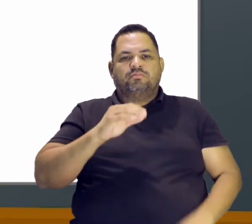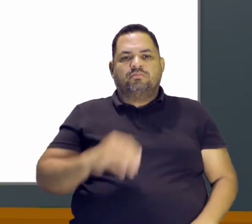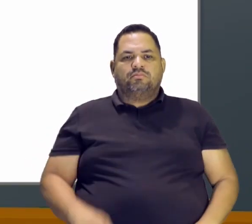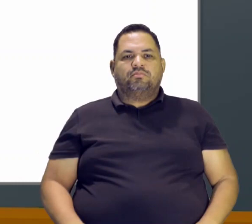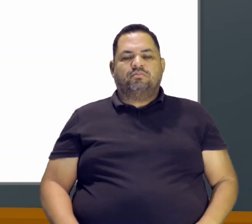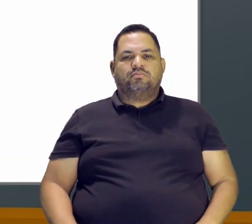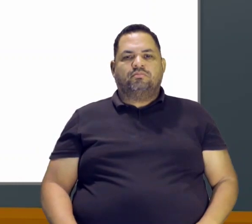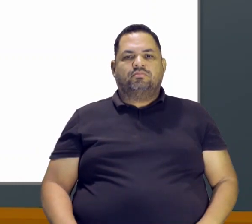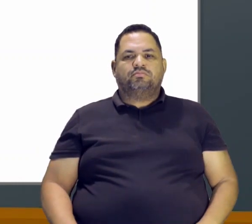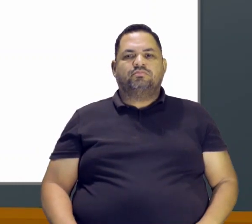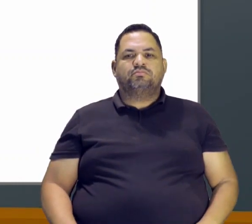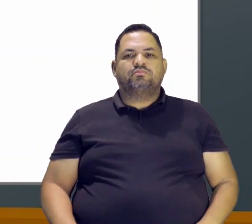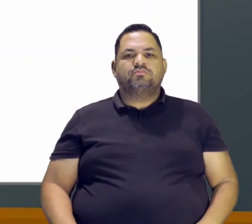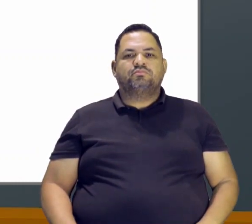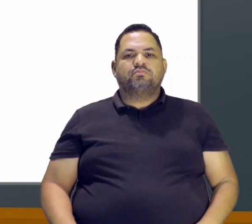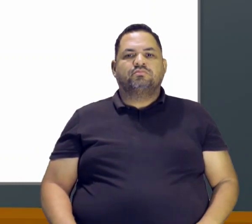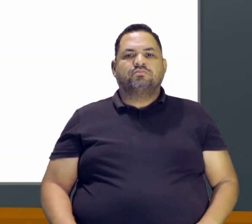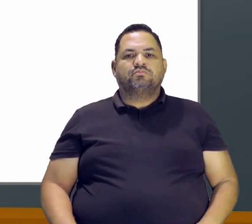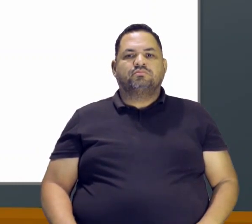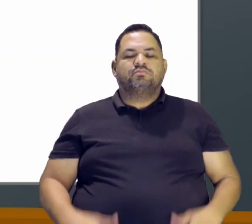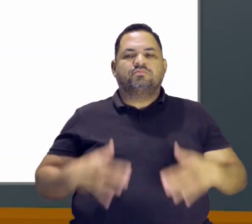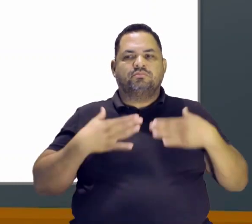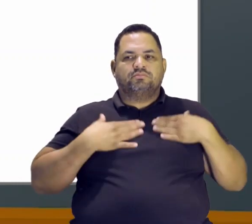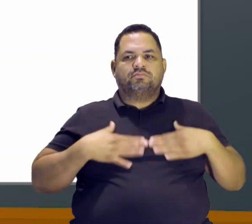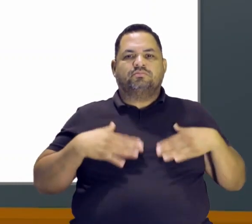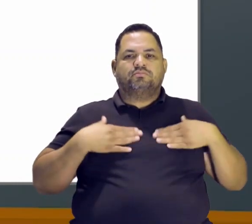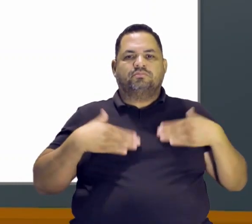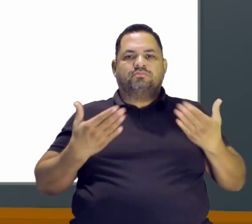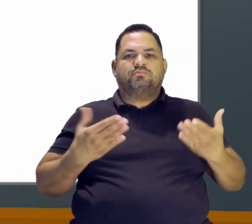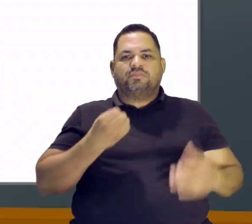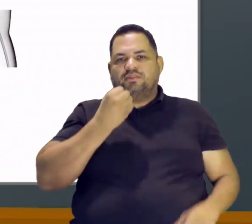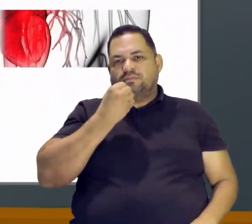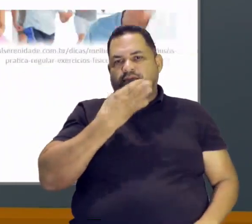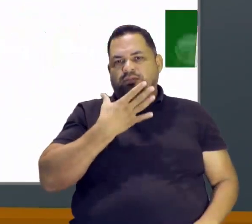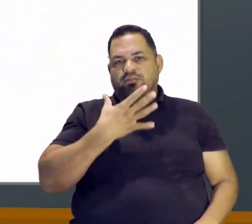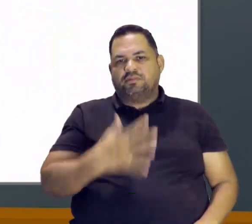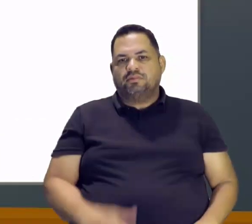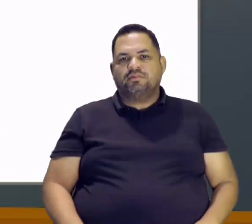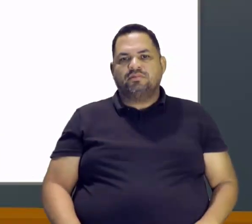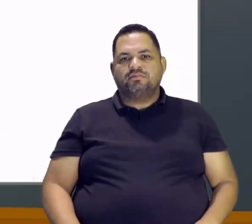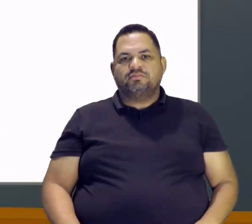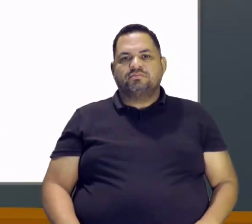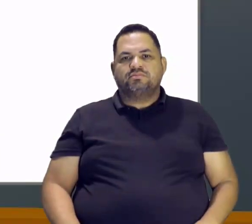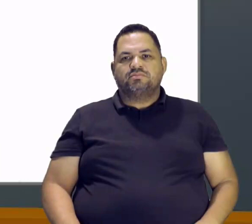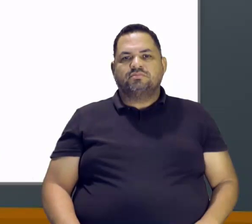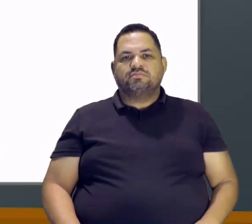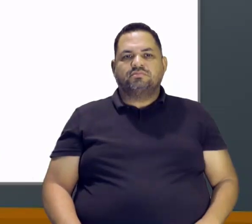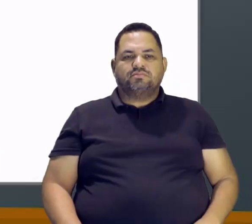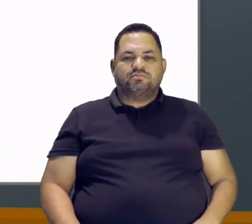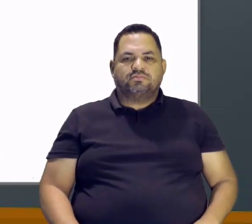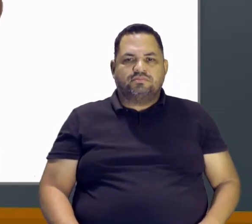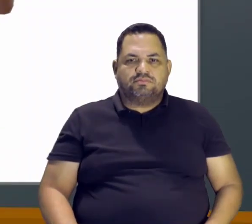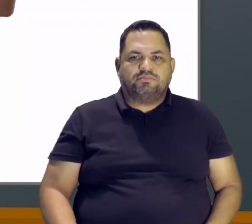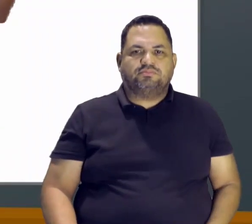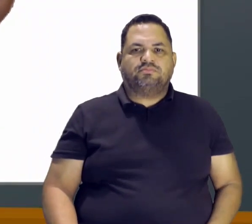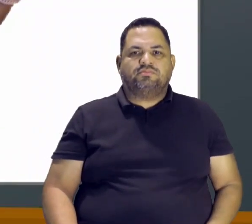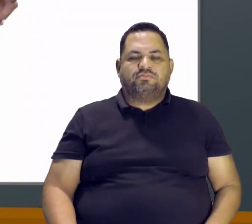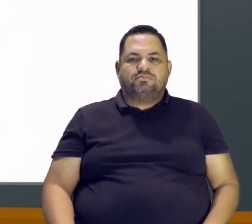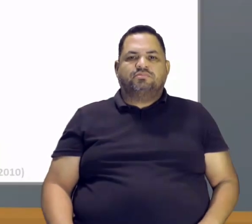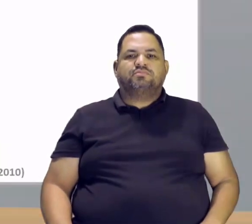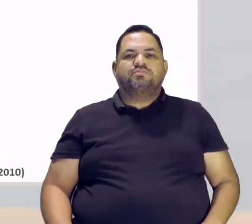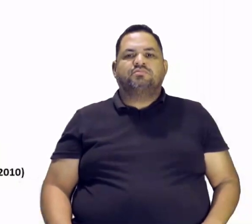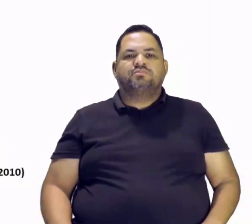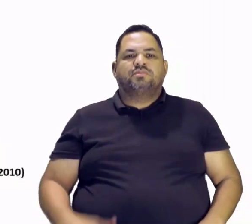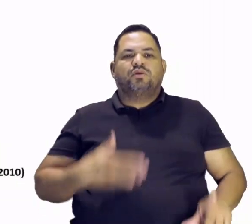certo? Tranquilo até aqui, né? Fichinha, né? Que bom. E aí, o que mais, Profires? Vou sair agora do